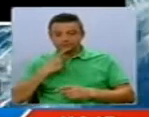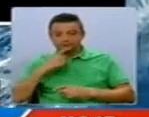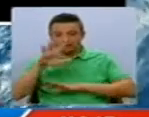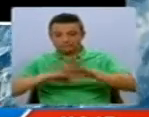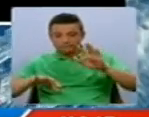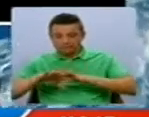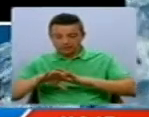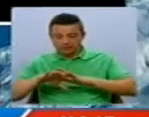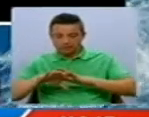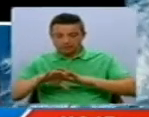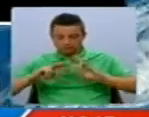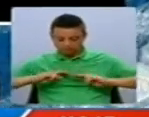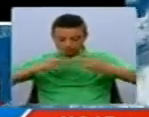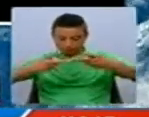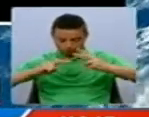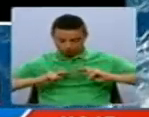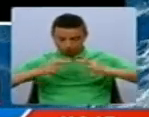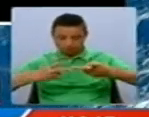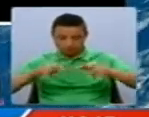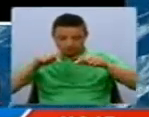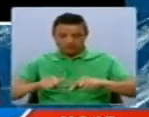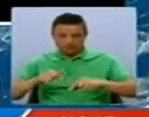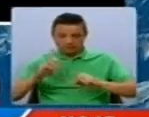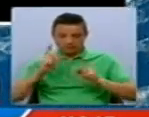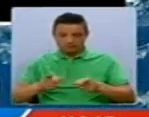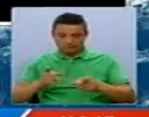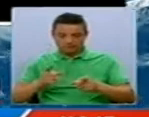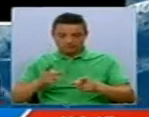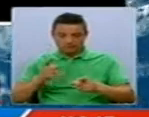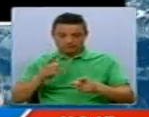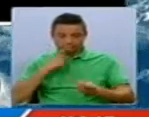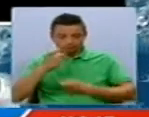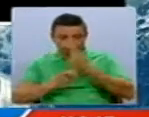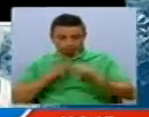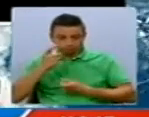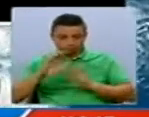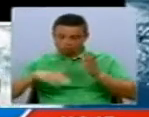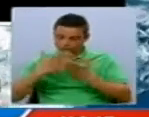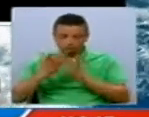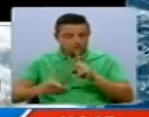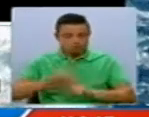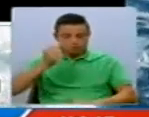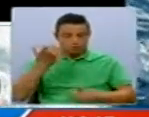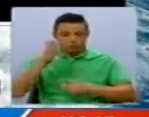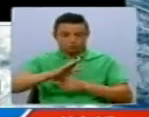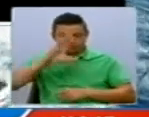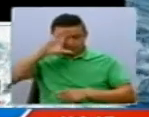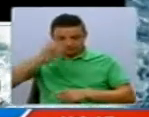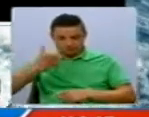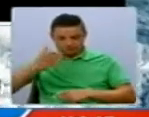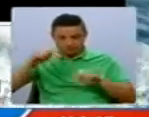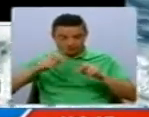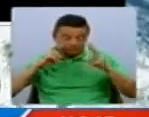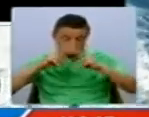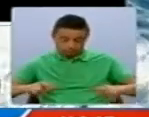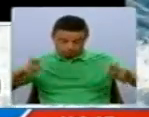a transmissão deste tipo de questões. E já deu alguns resultados. Por exemplo, sabe-se que, graças a estas